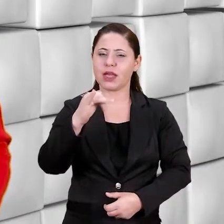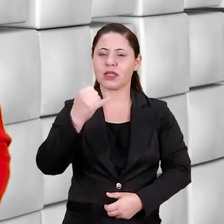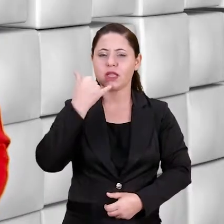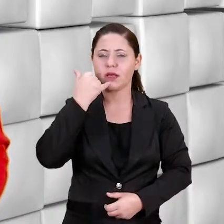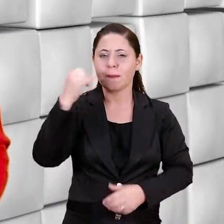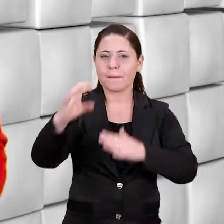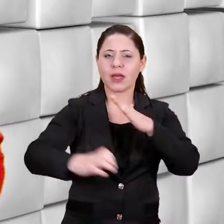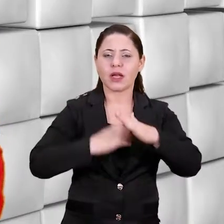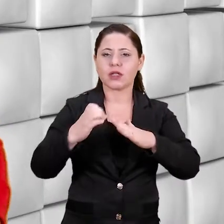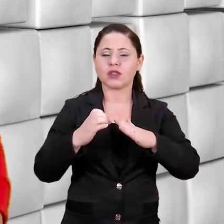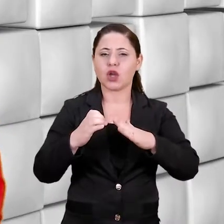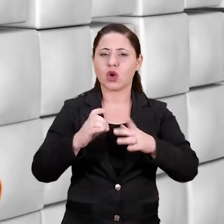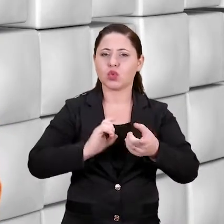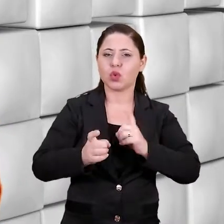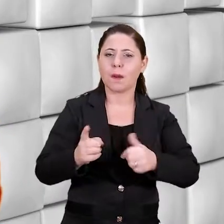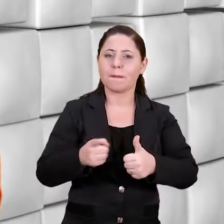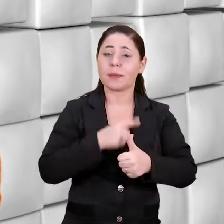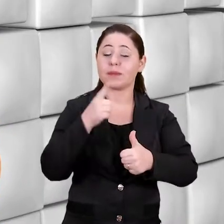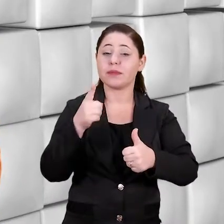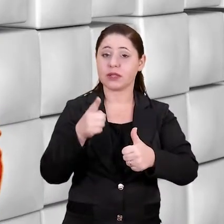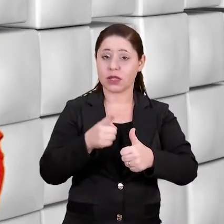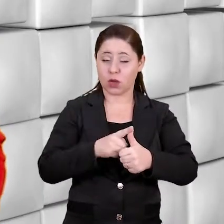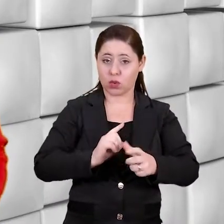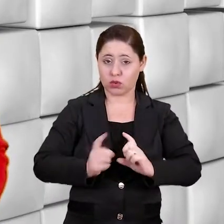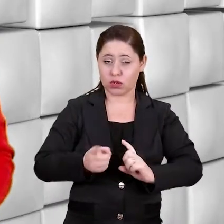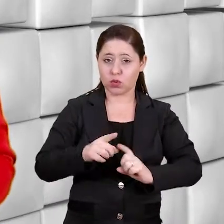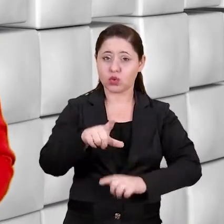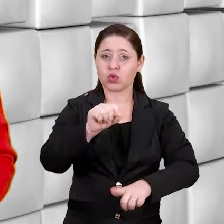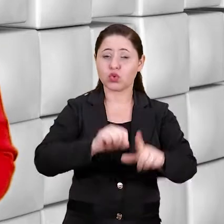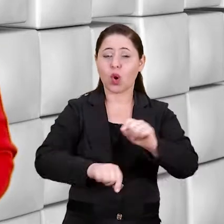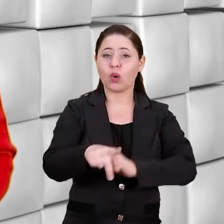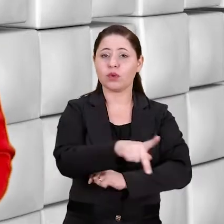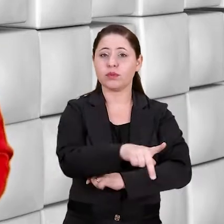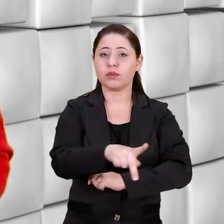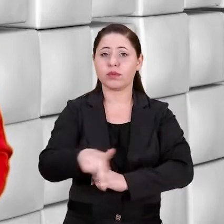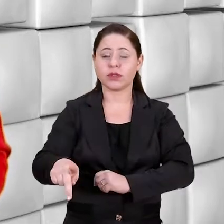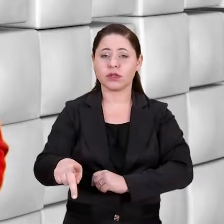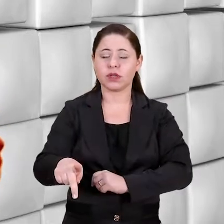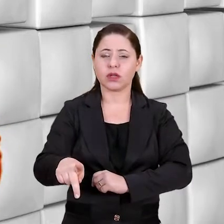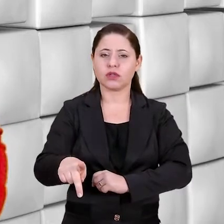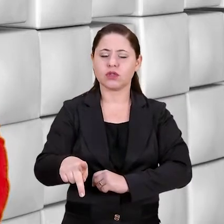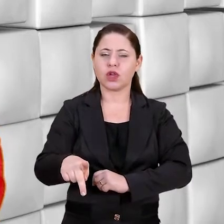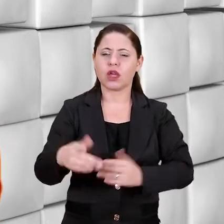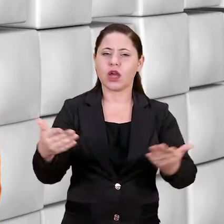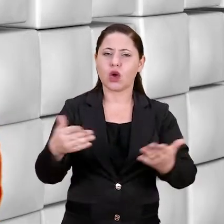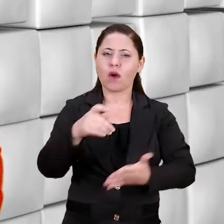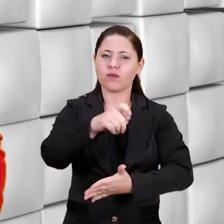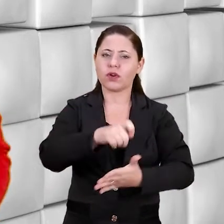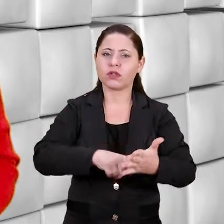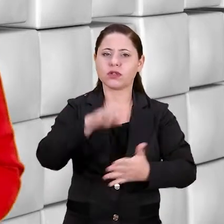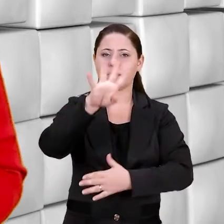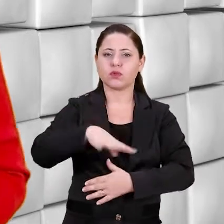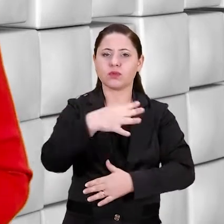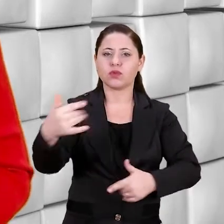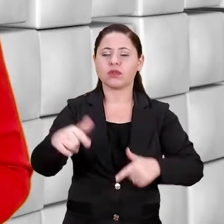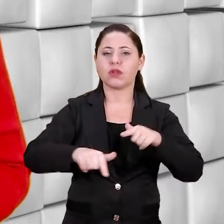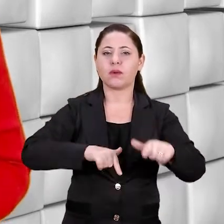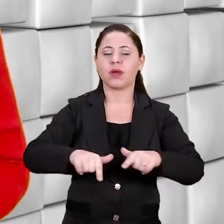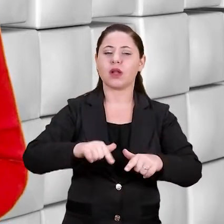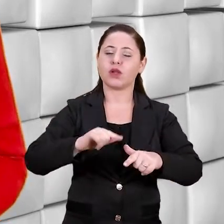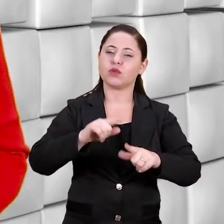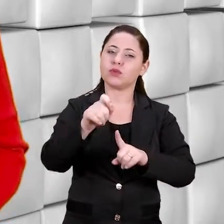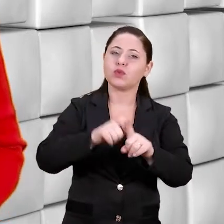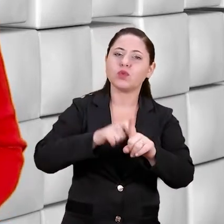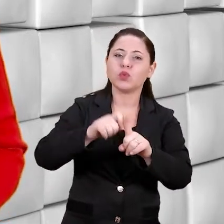CPI da Energisa reúne-se pela primeira vez e elege o presidente e define o cronograma de